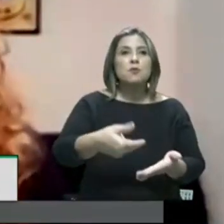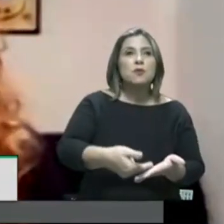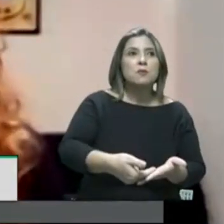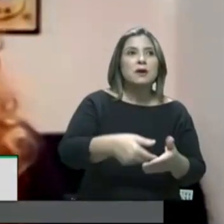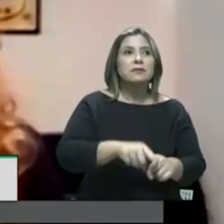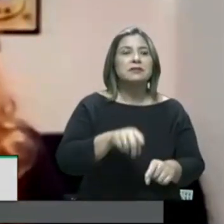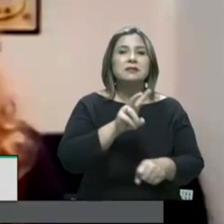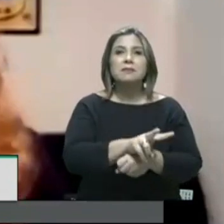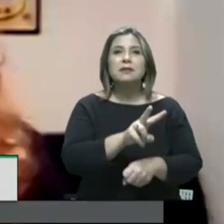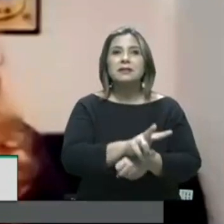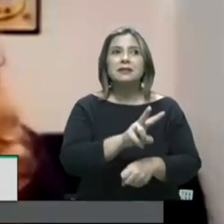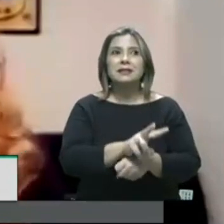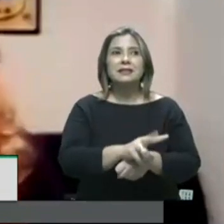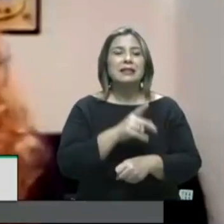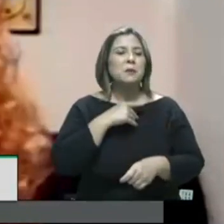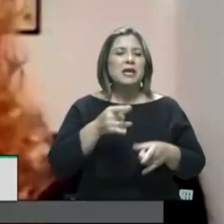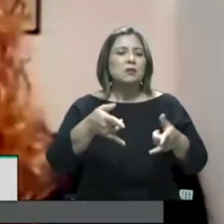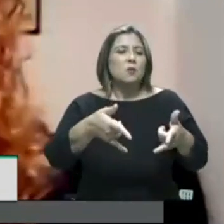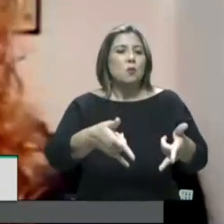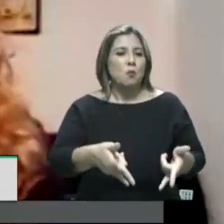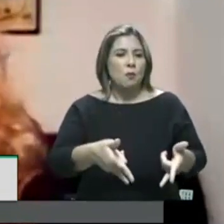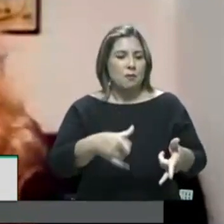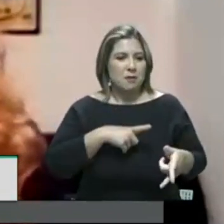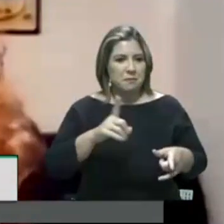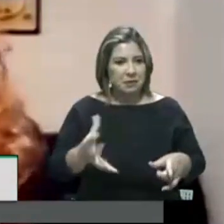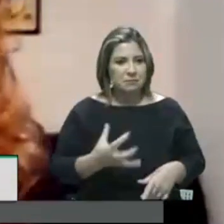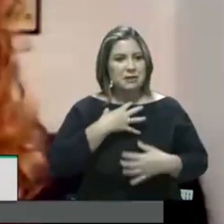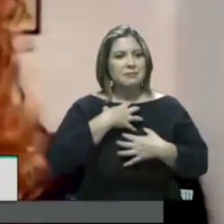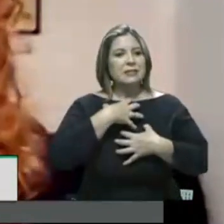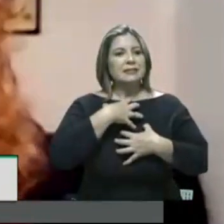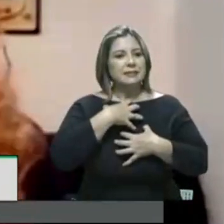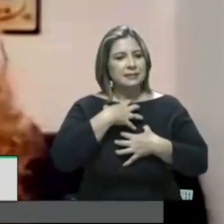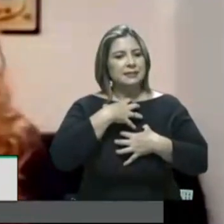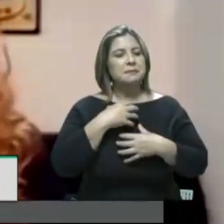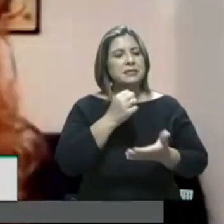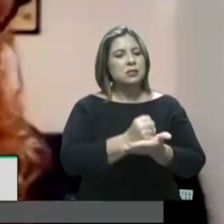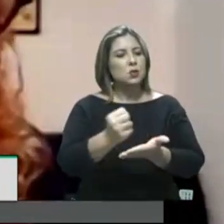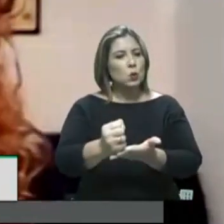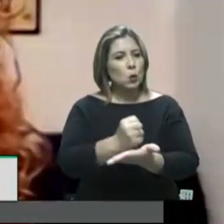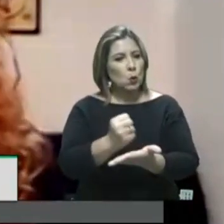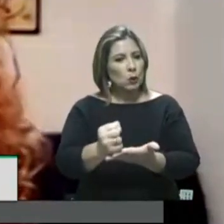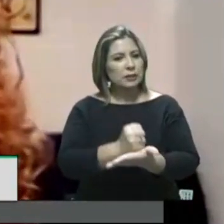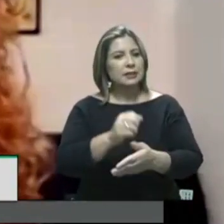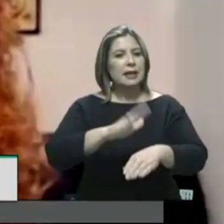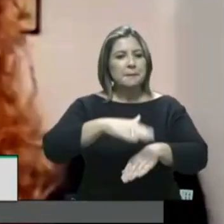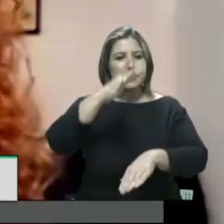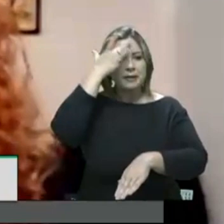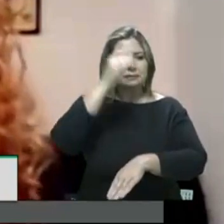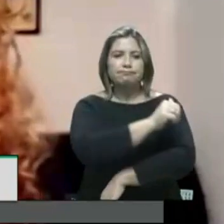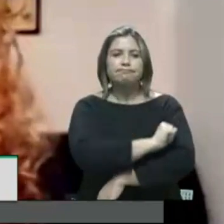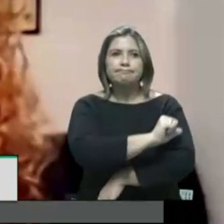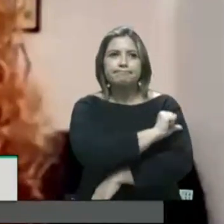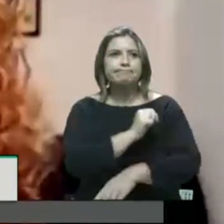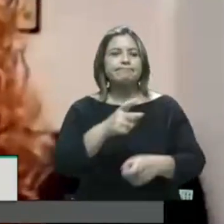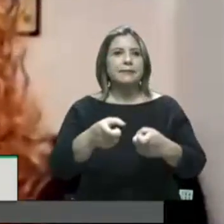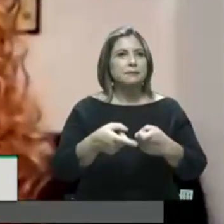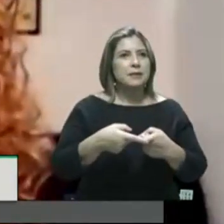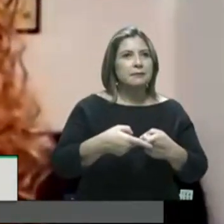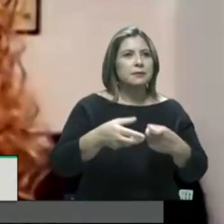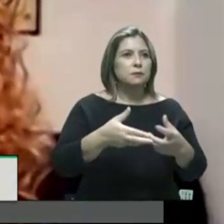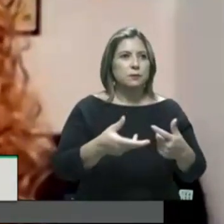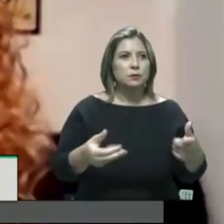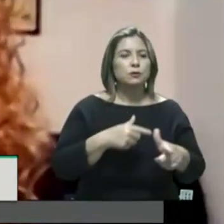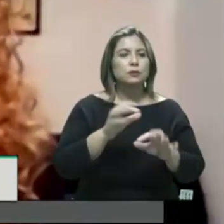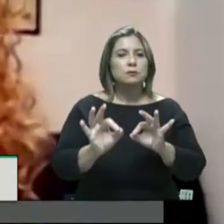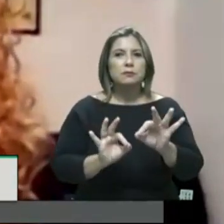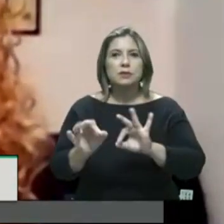leito não é mantido só com a cama, é mantido também com as equipes, com contratação de recursos humanos. Então, é importante que essa estrutura